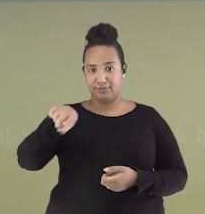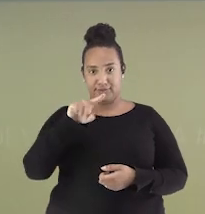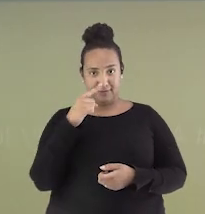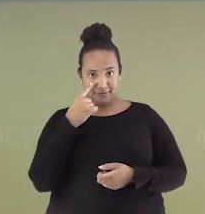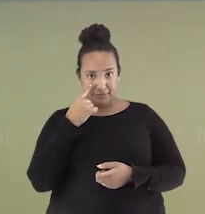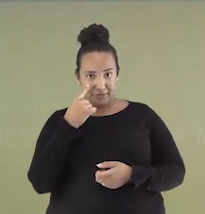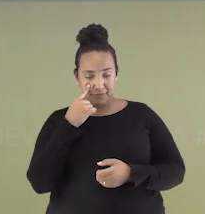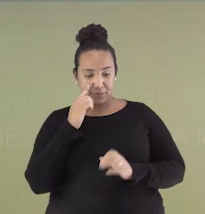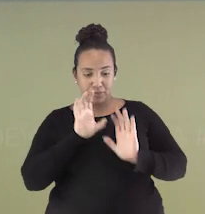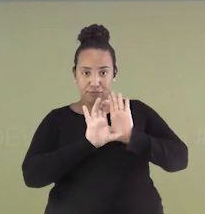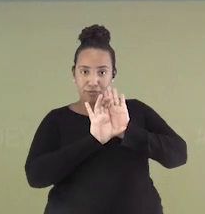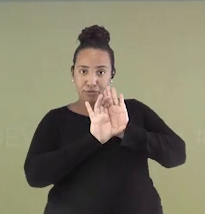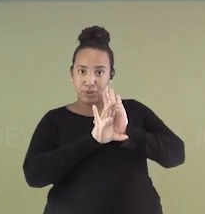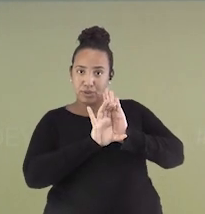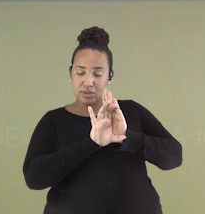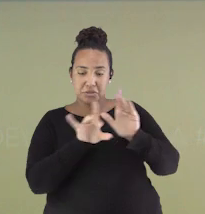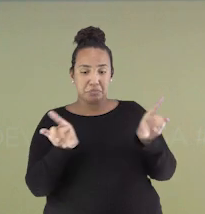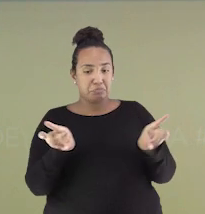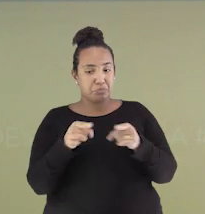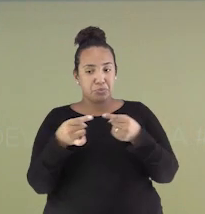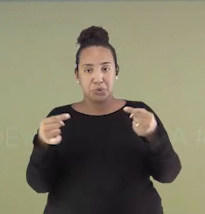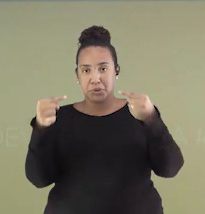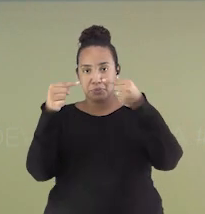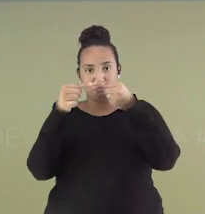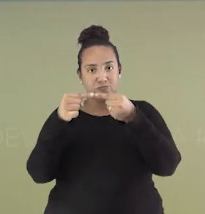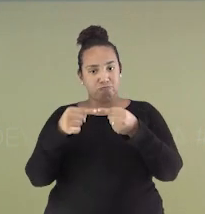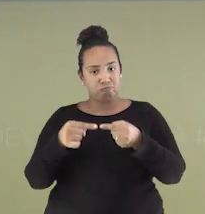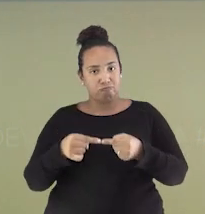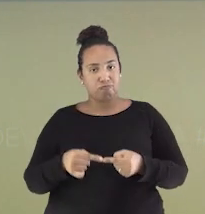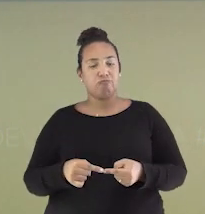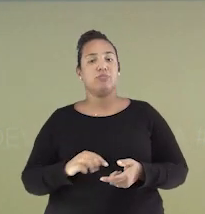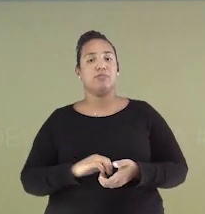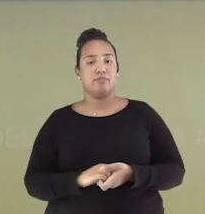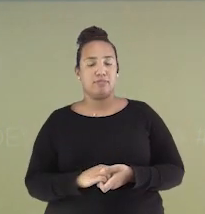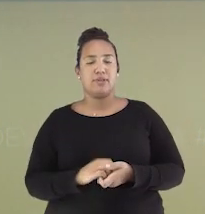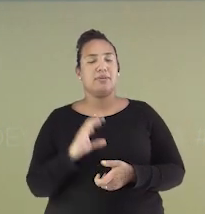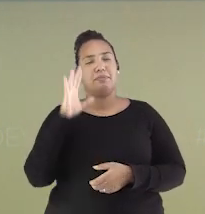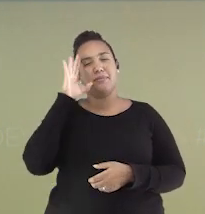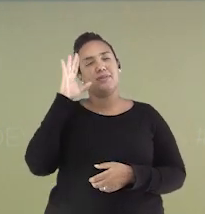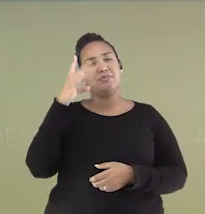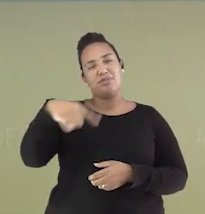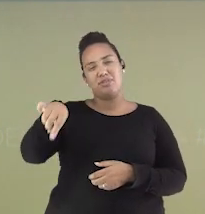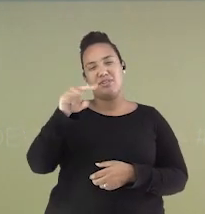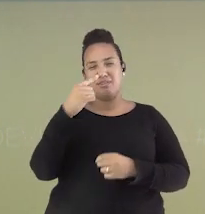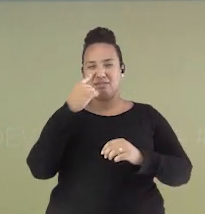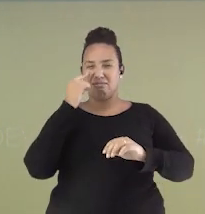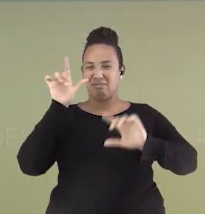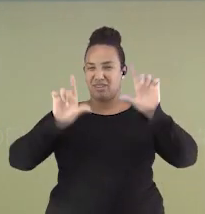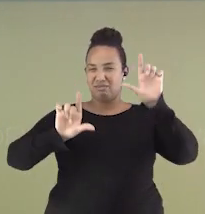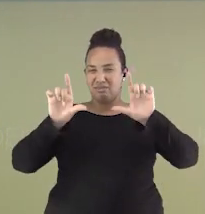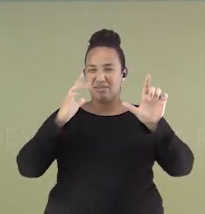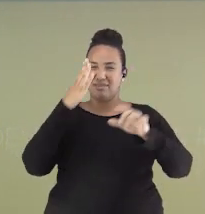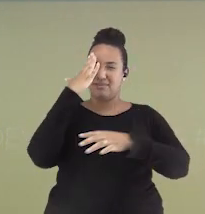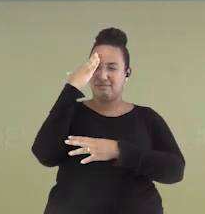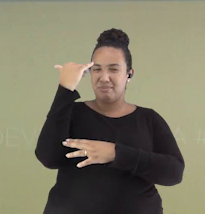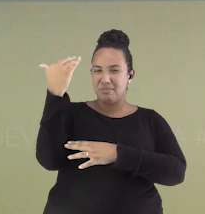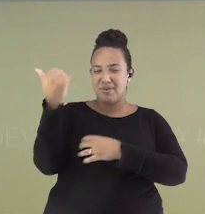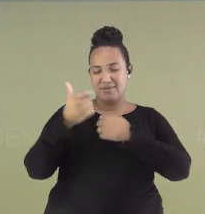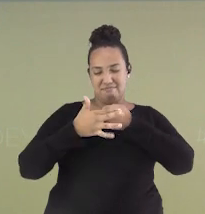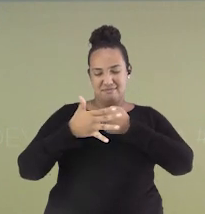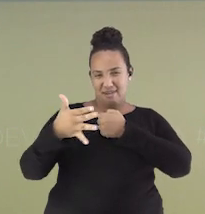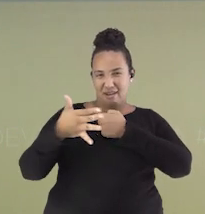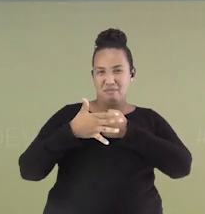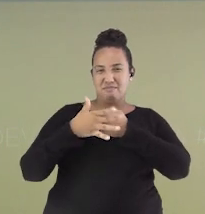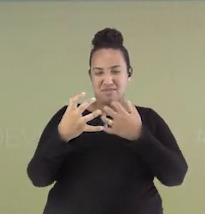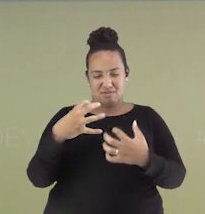vocês viram como esses conceitos se aplica a qualquer tipo de música principalmente nessas que a gente escuta no rádio na TV que fazem muito